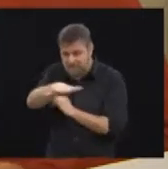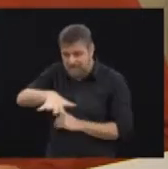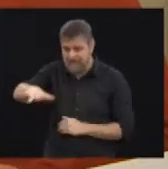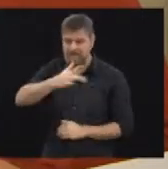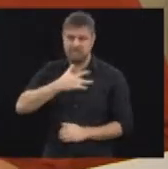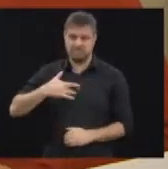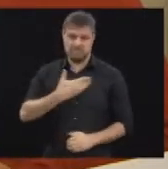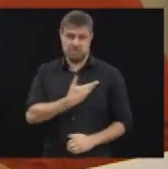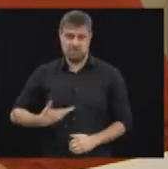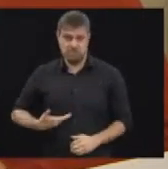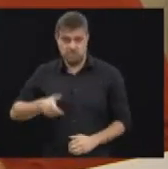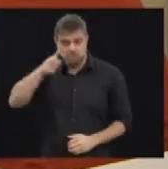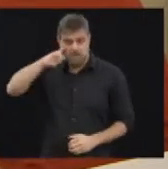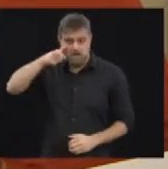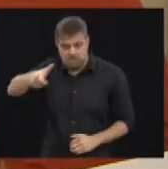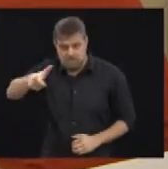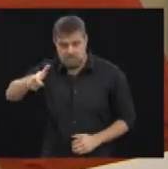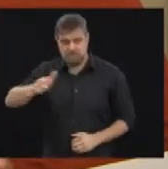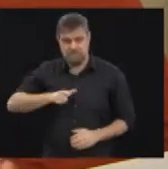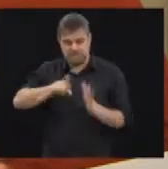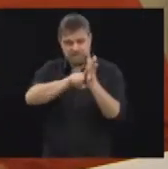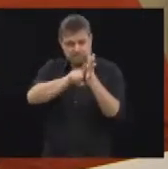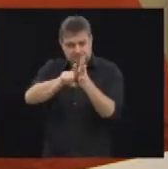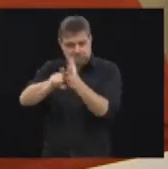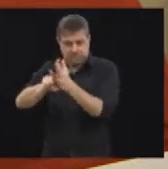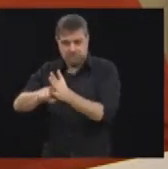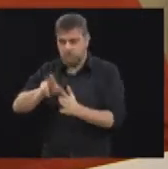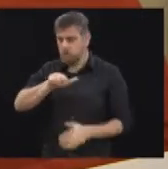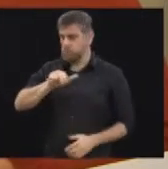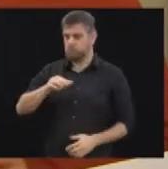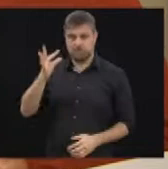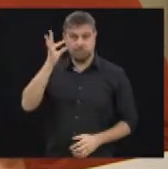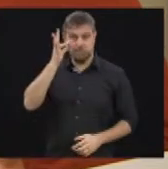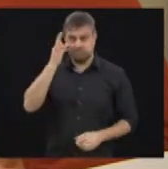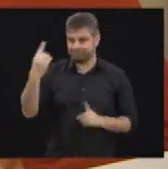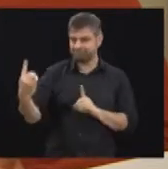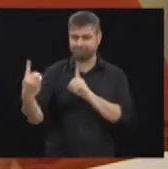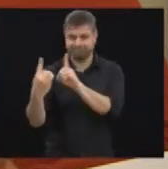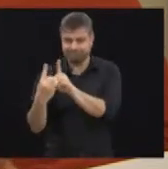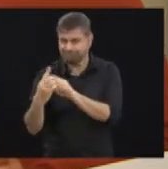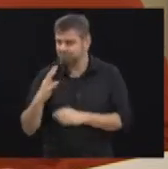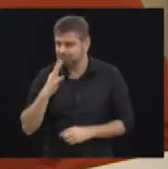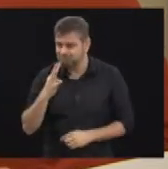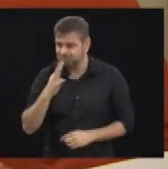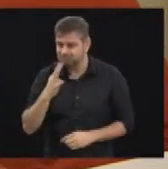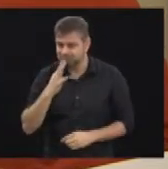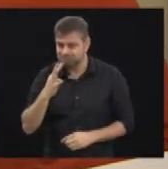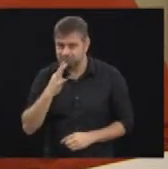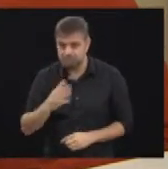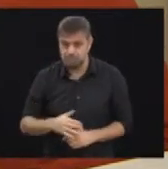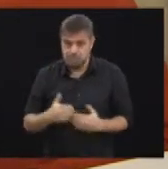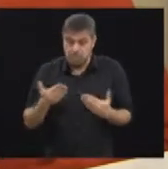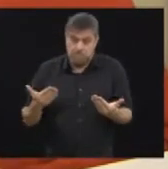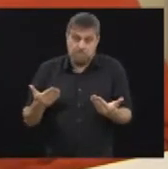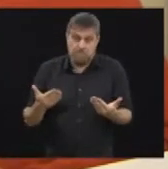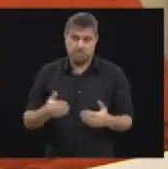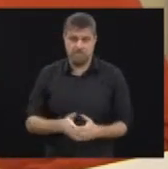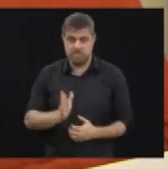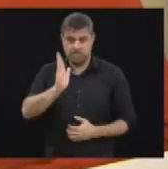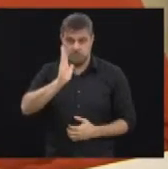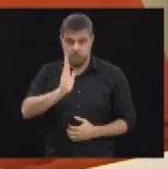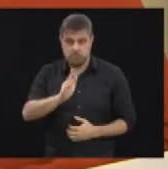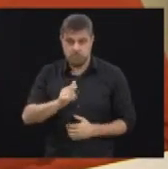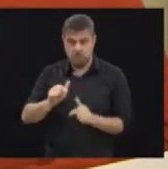sua área, né? Então é interessante, tem vários pesquisadores que eu nunca conheci fisicamente,